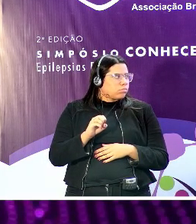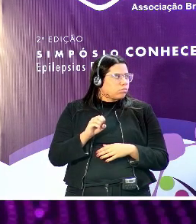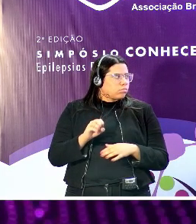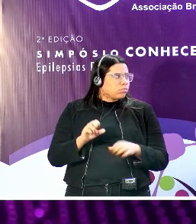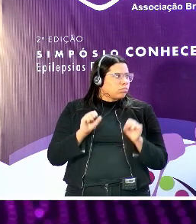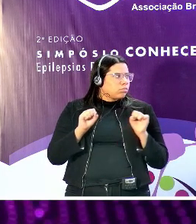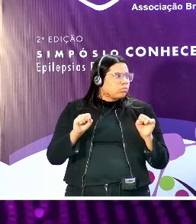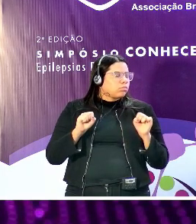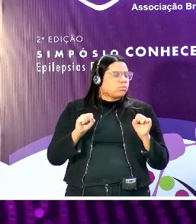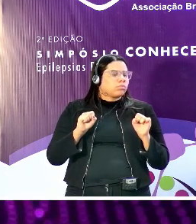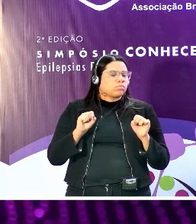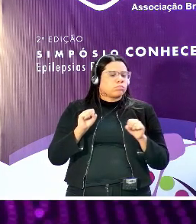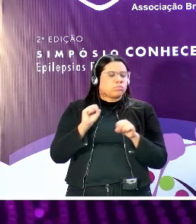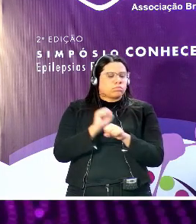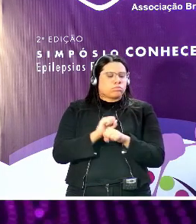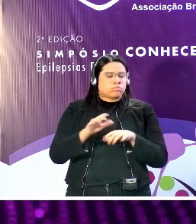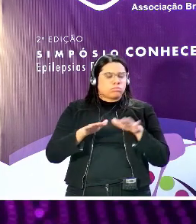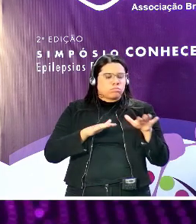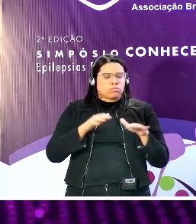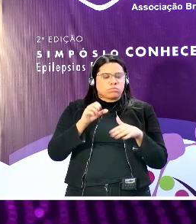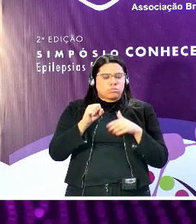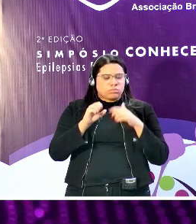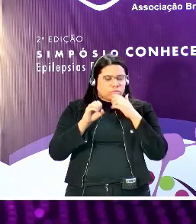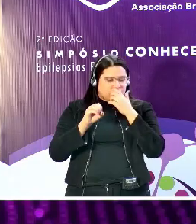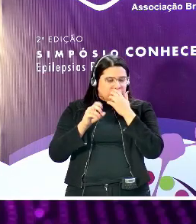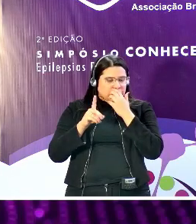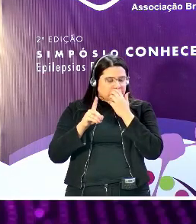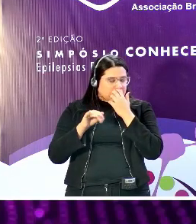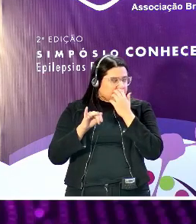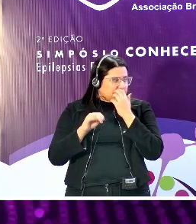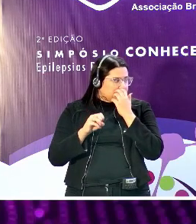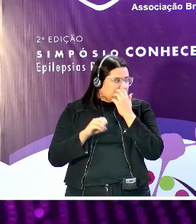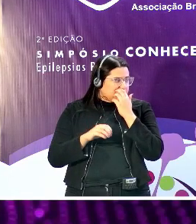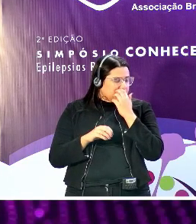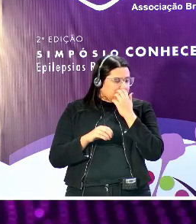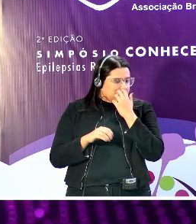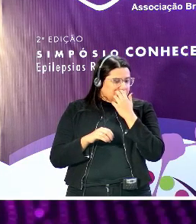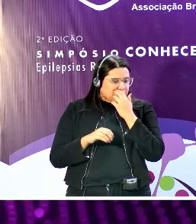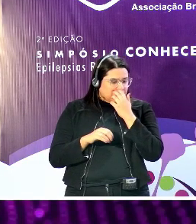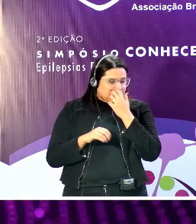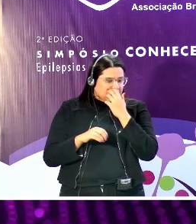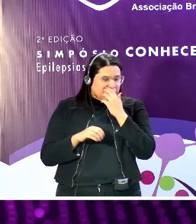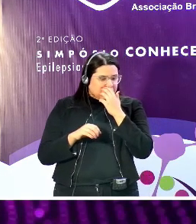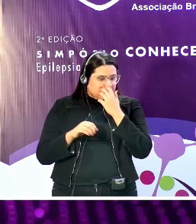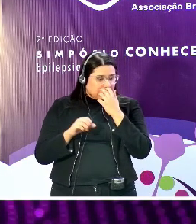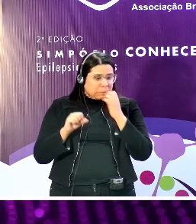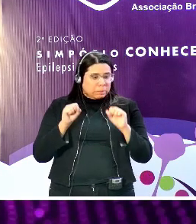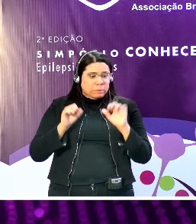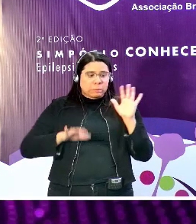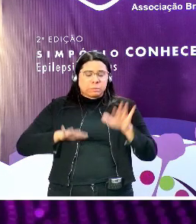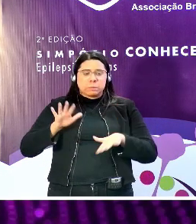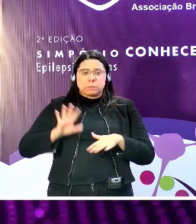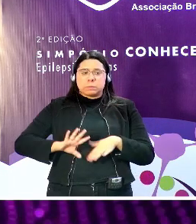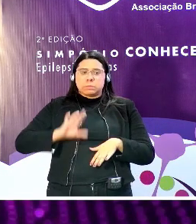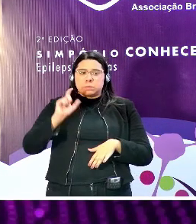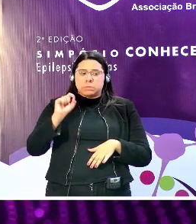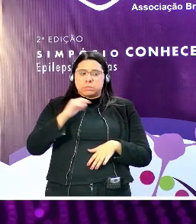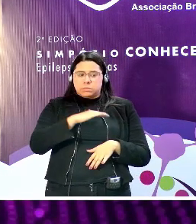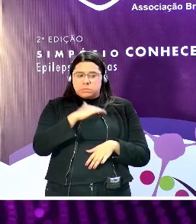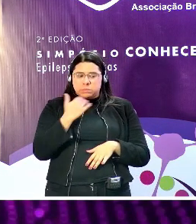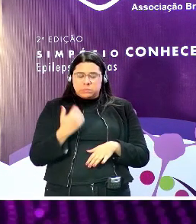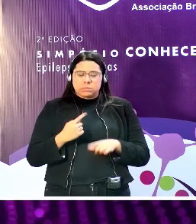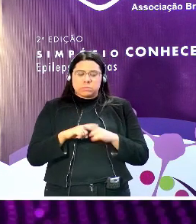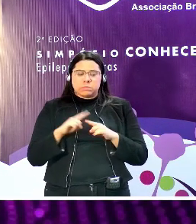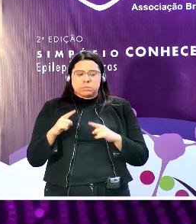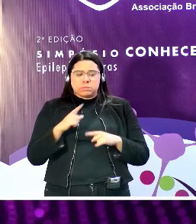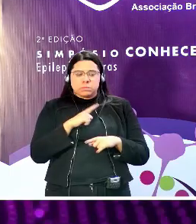esse movimento do sódio. E pode causar óbito, inclusive. Mas a gente tem